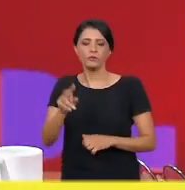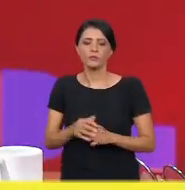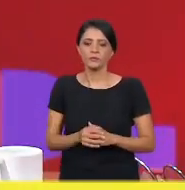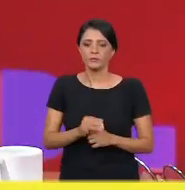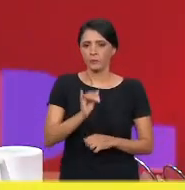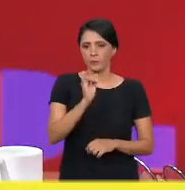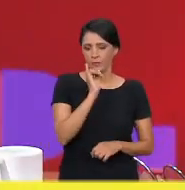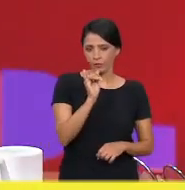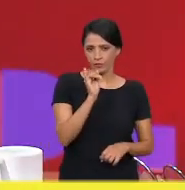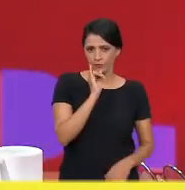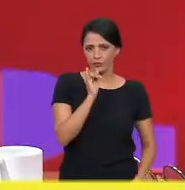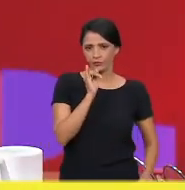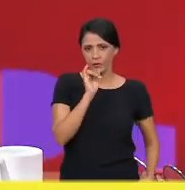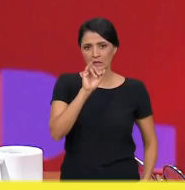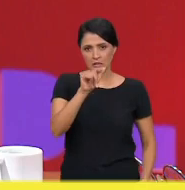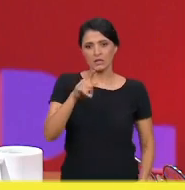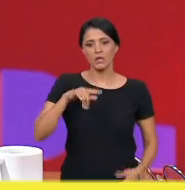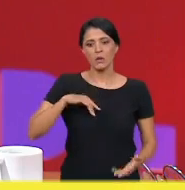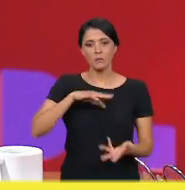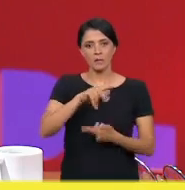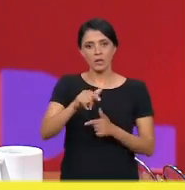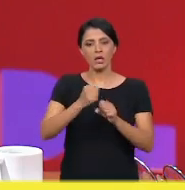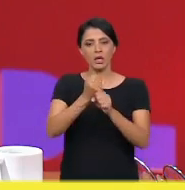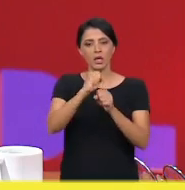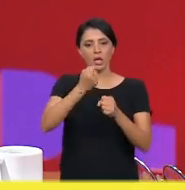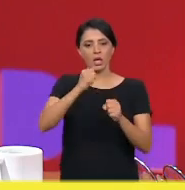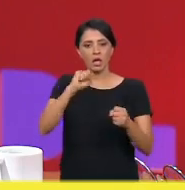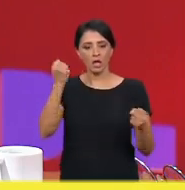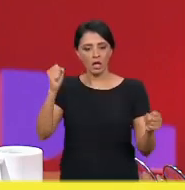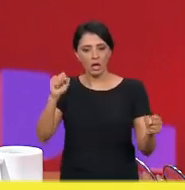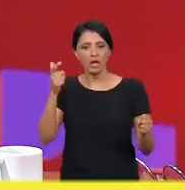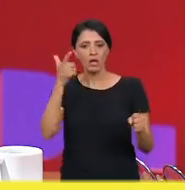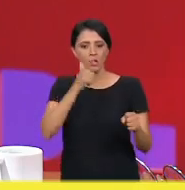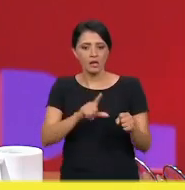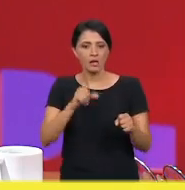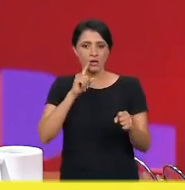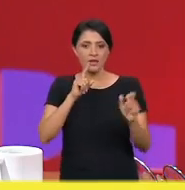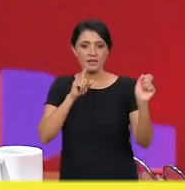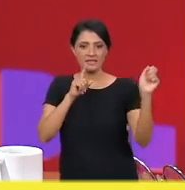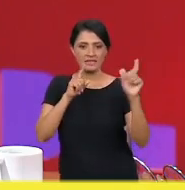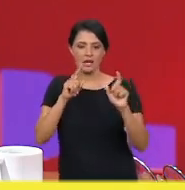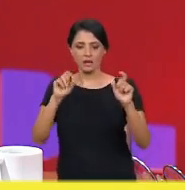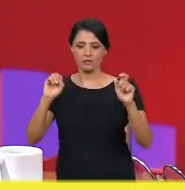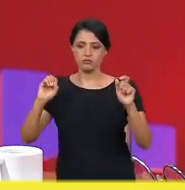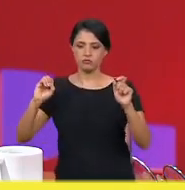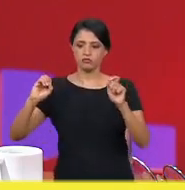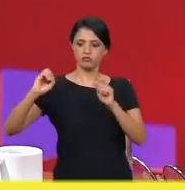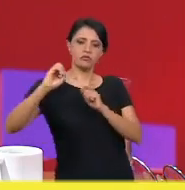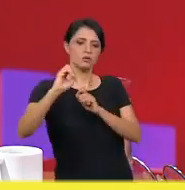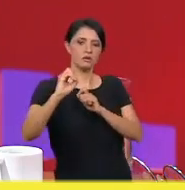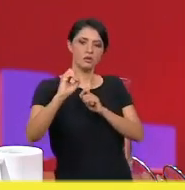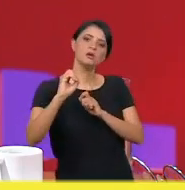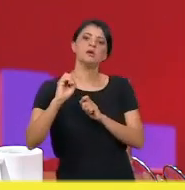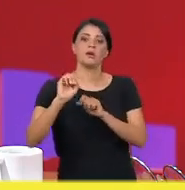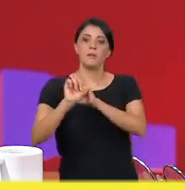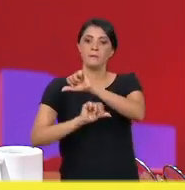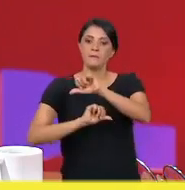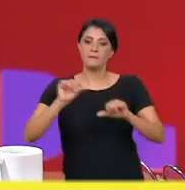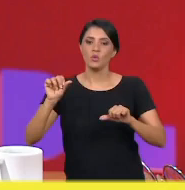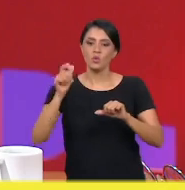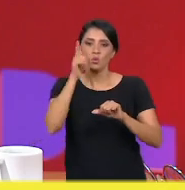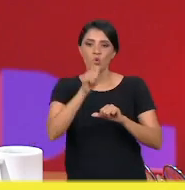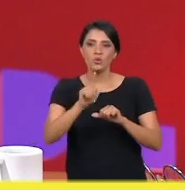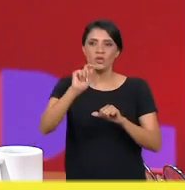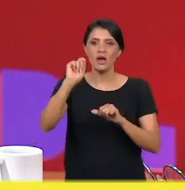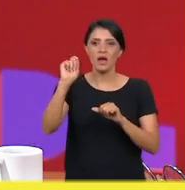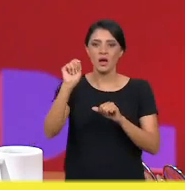exemplo, se um planeta muito grande passa na frente da sua estrela, a gente tem uma mudança de brilho da estrela e a gente